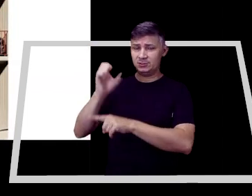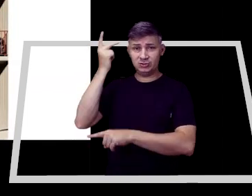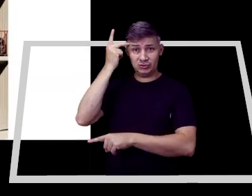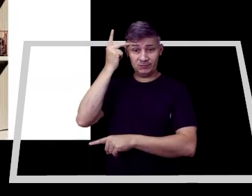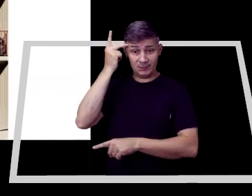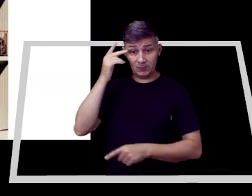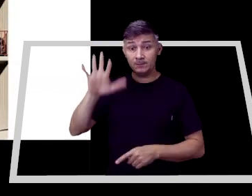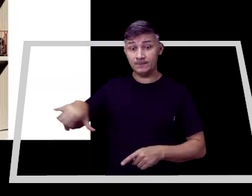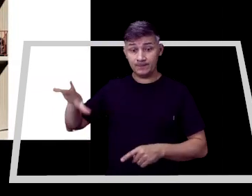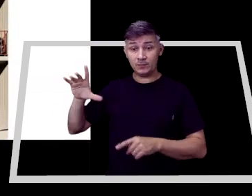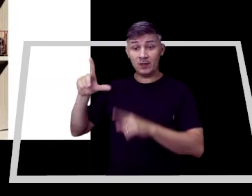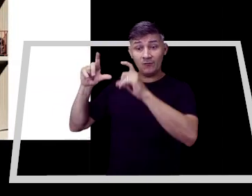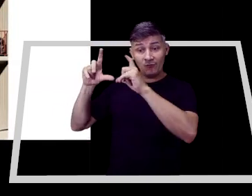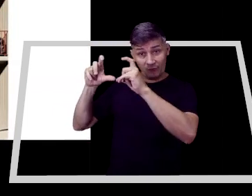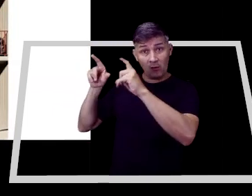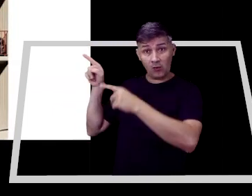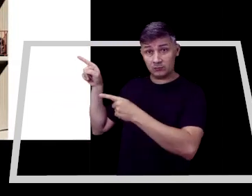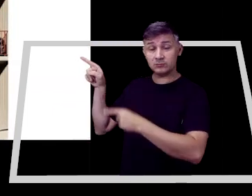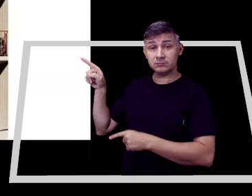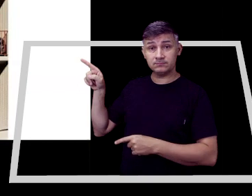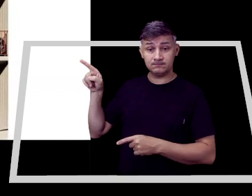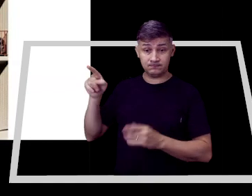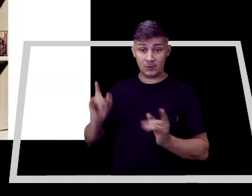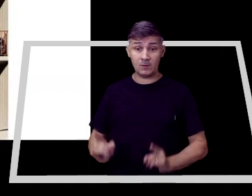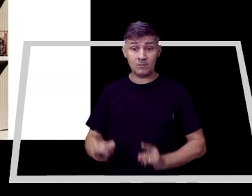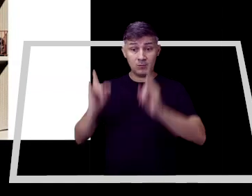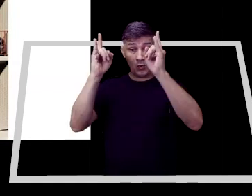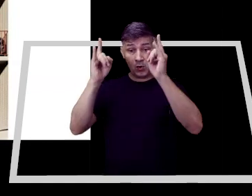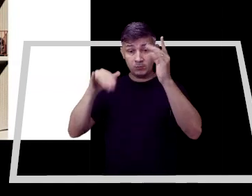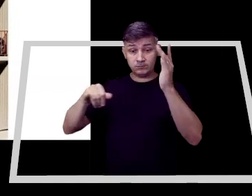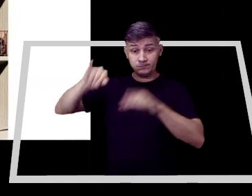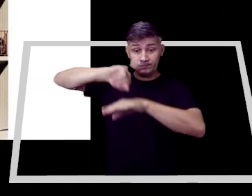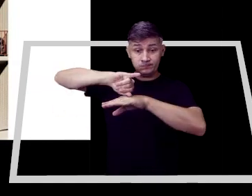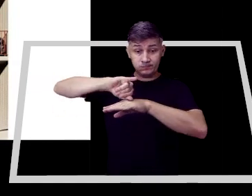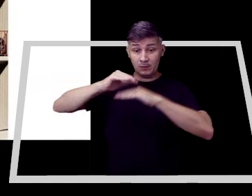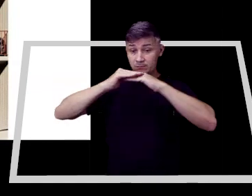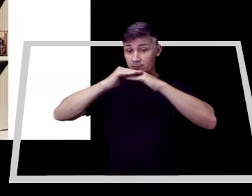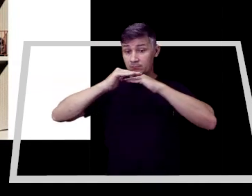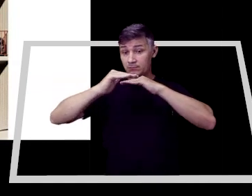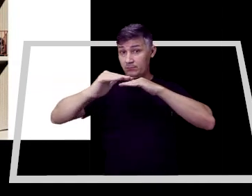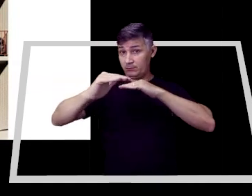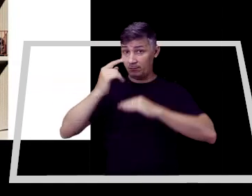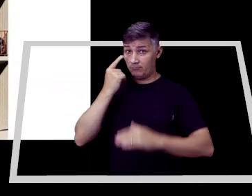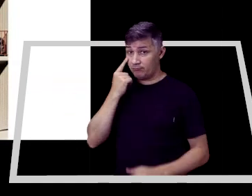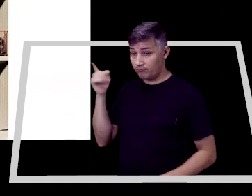são imagens um pouco desse bloco aéreo, que, na verdade, essas são